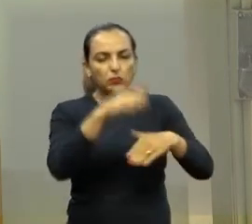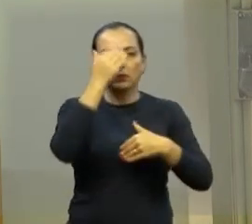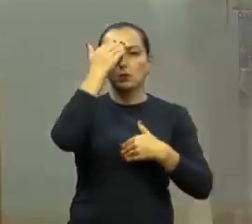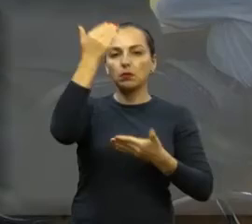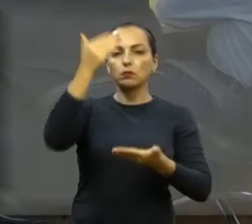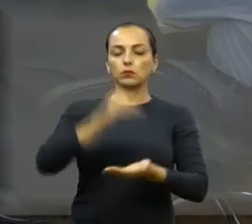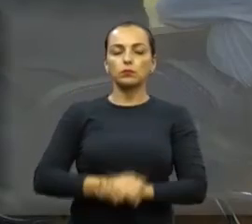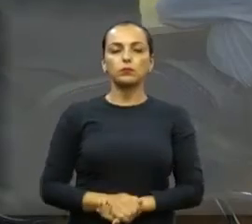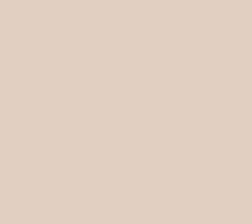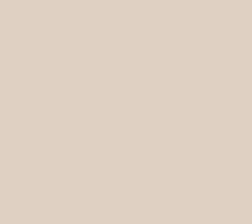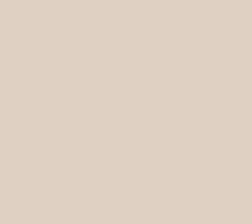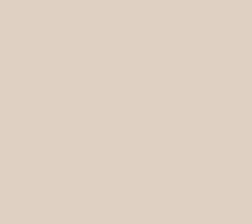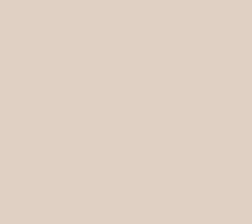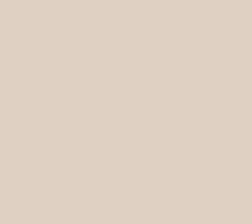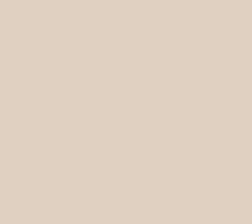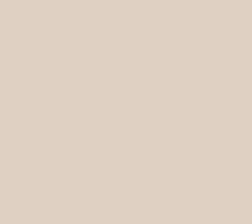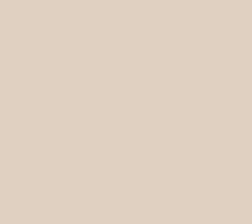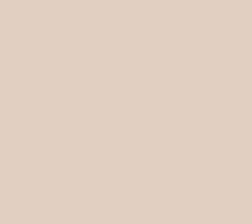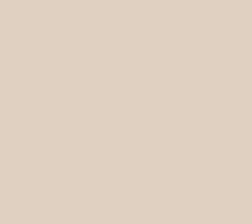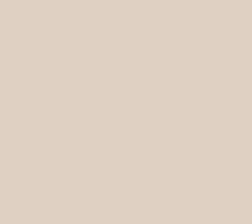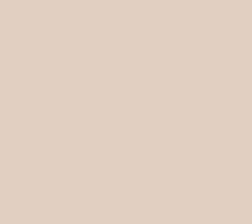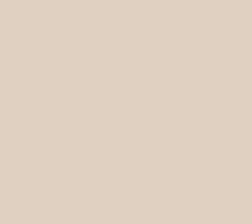todos E aí